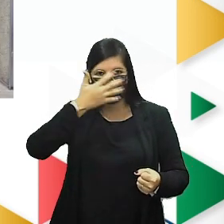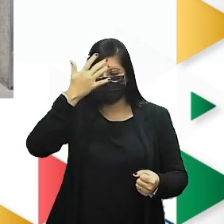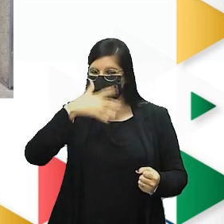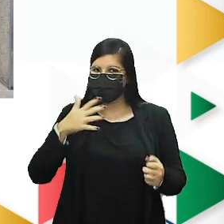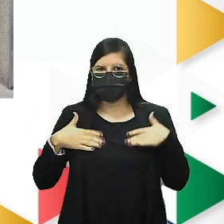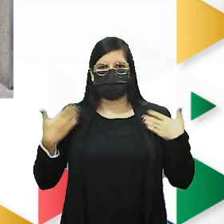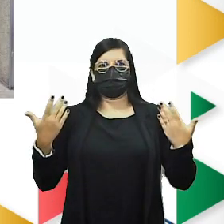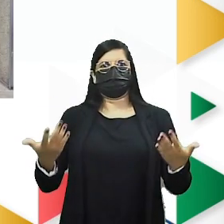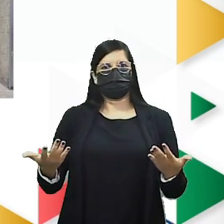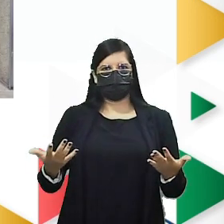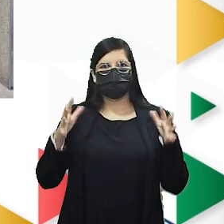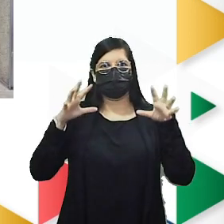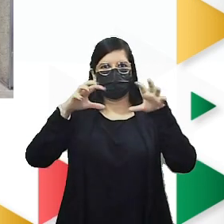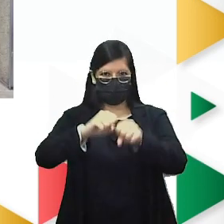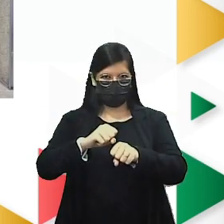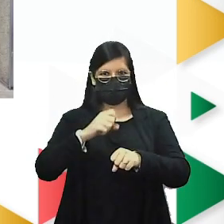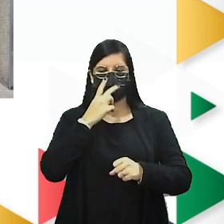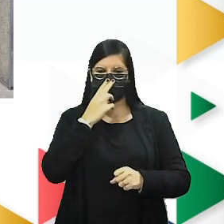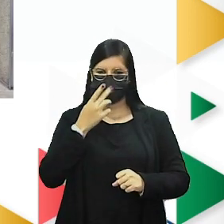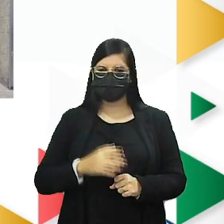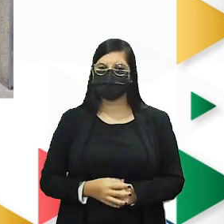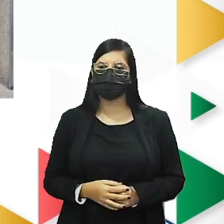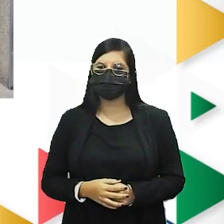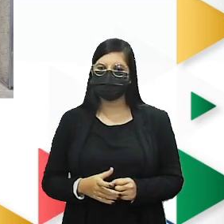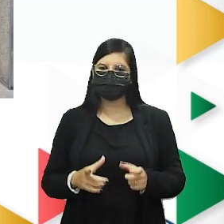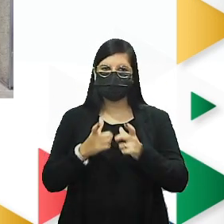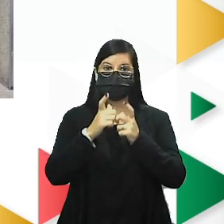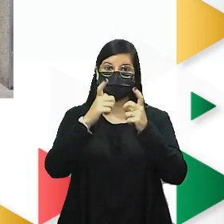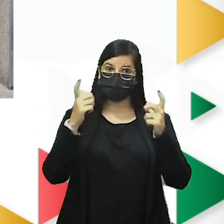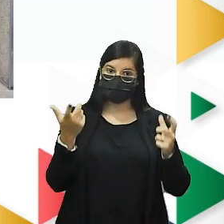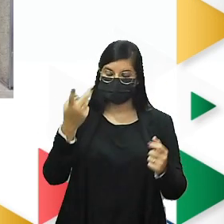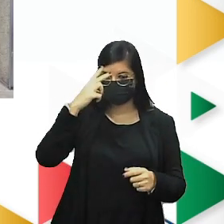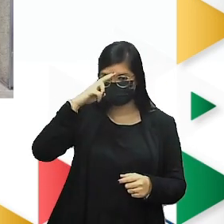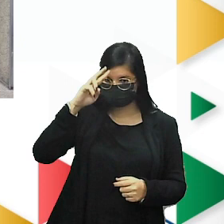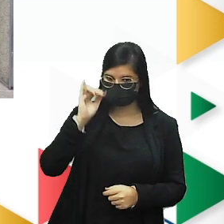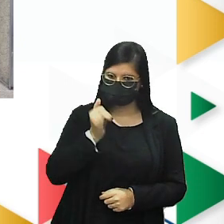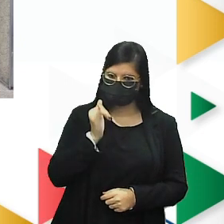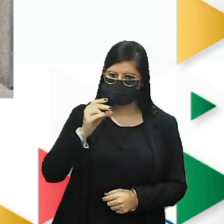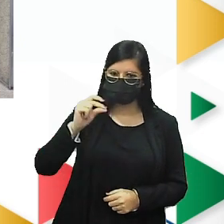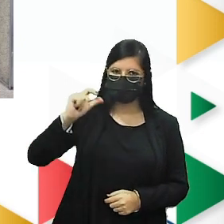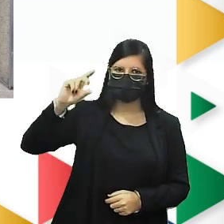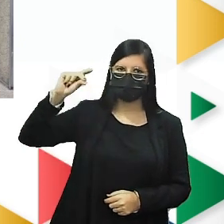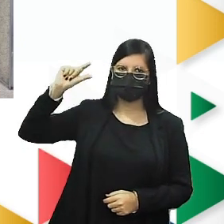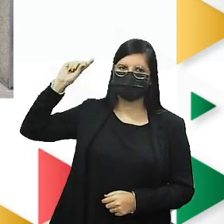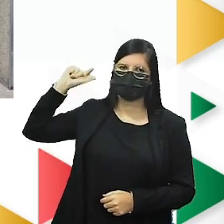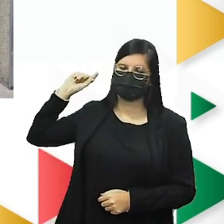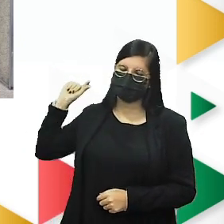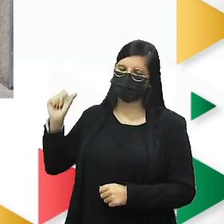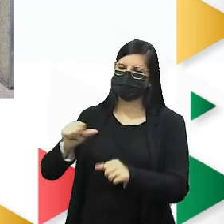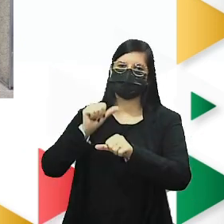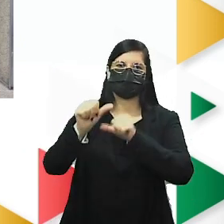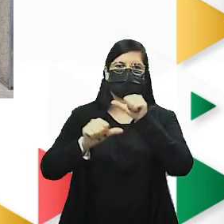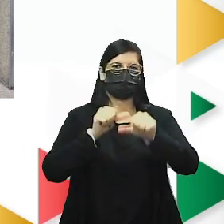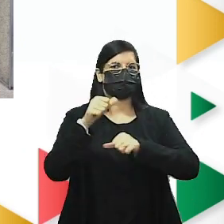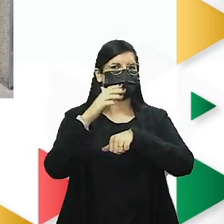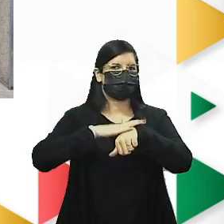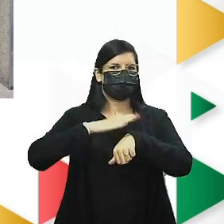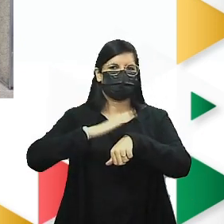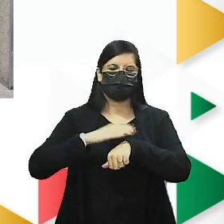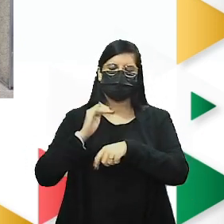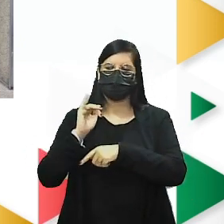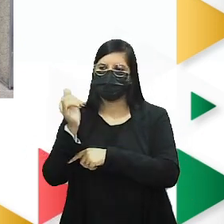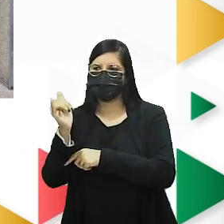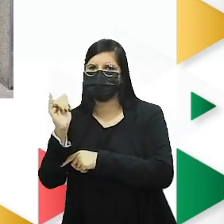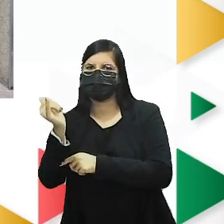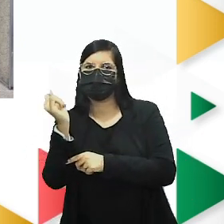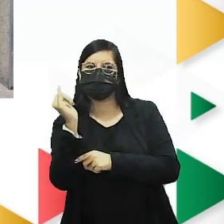Enfim. A maioria das lendas são antigas, sofrendo pequenas alterações ao longo do tempo, né? Como eu falei, vai contando e